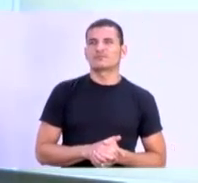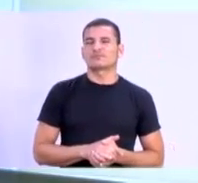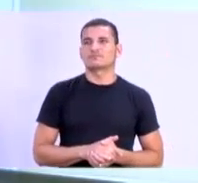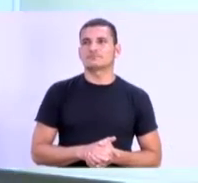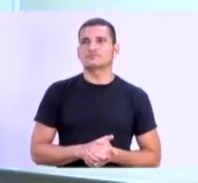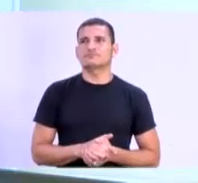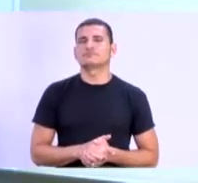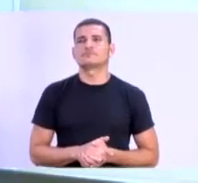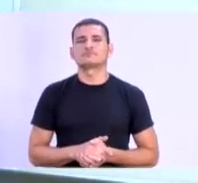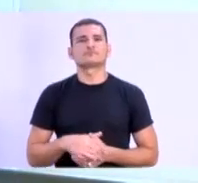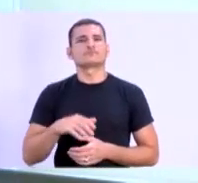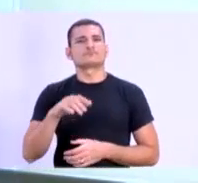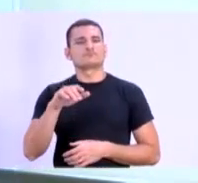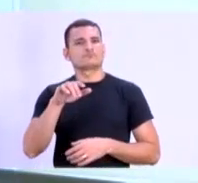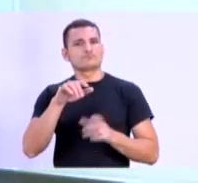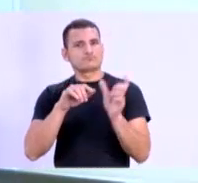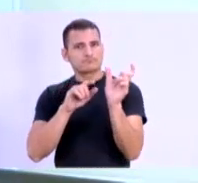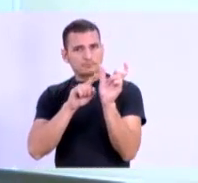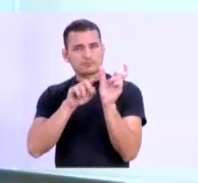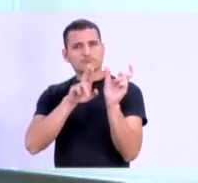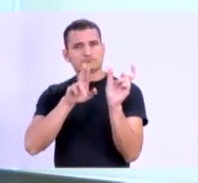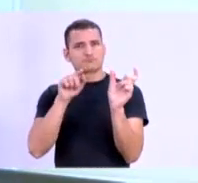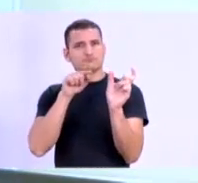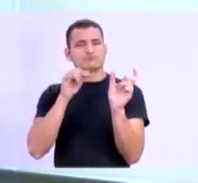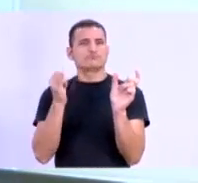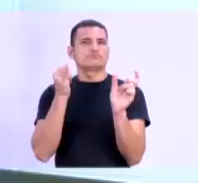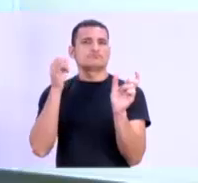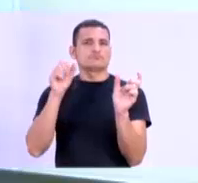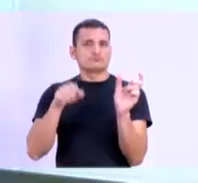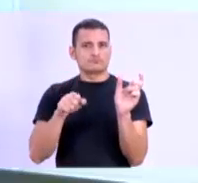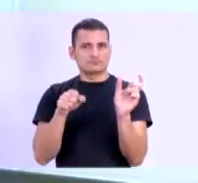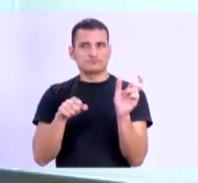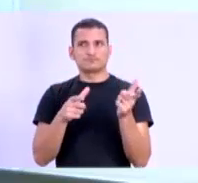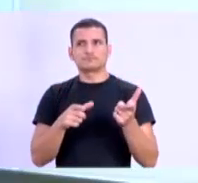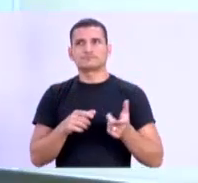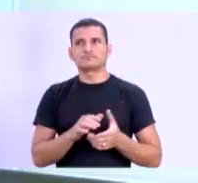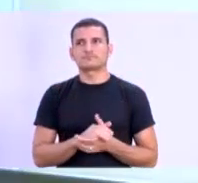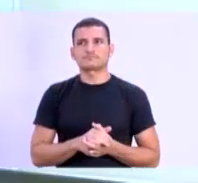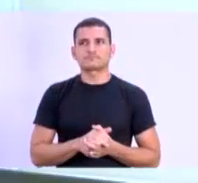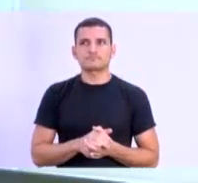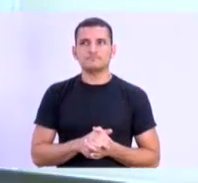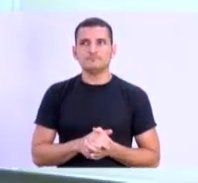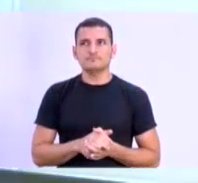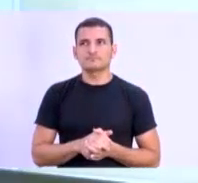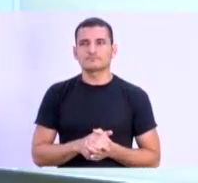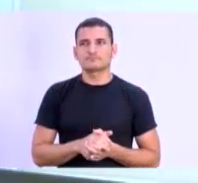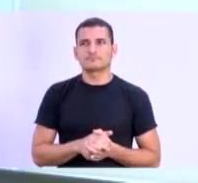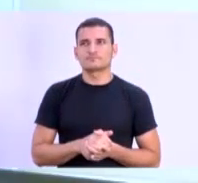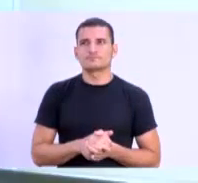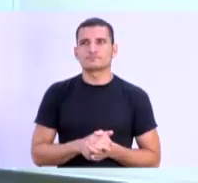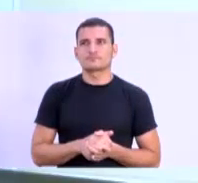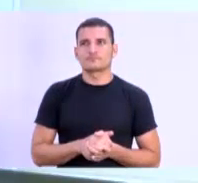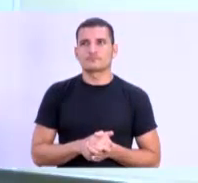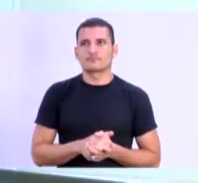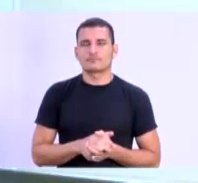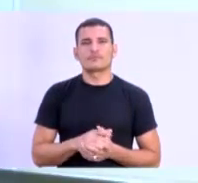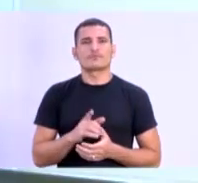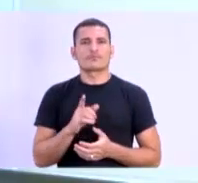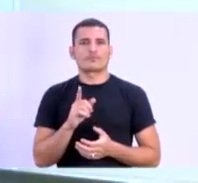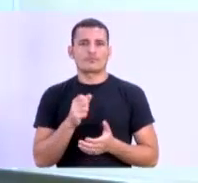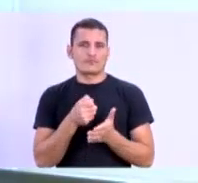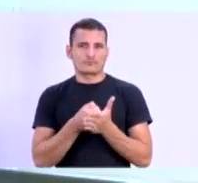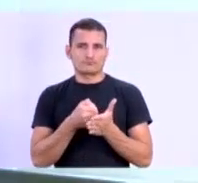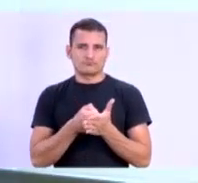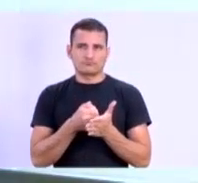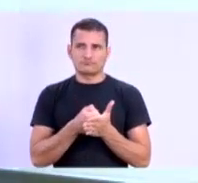sim, e no Java até bem, a gente tem uma ênfase maior, porque há uma obrigatoriedade aí no